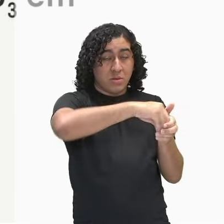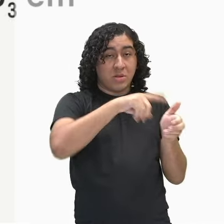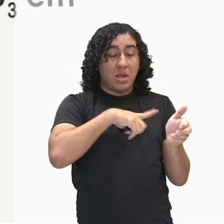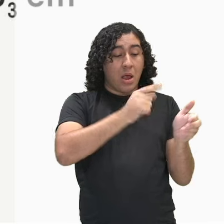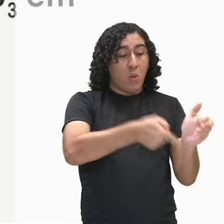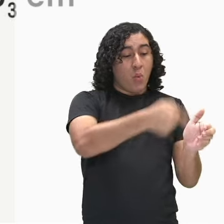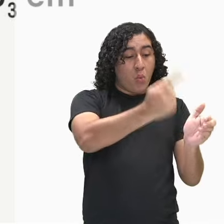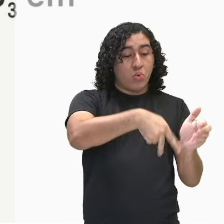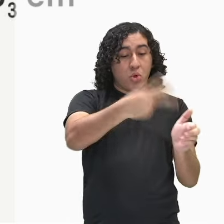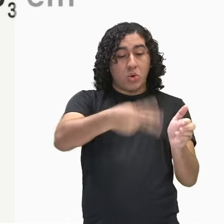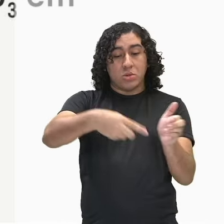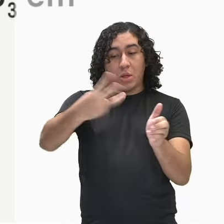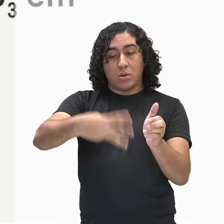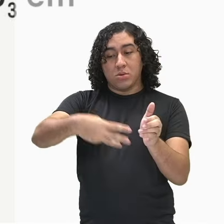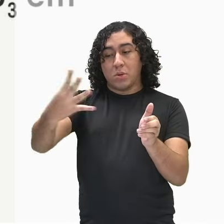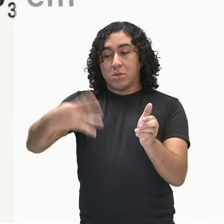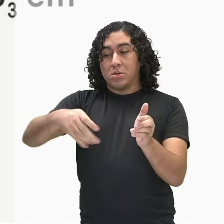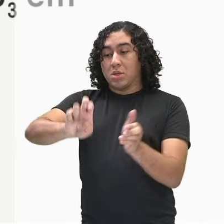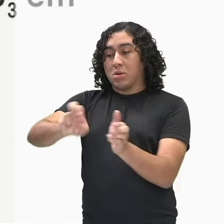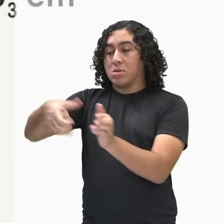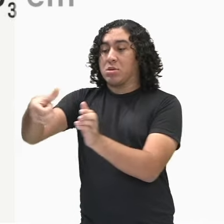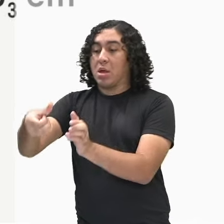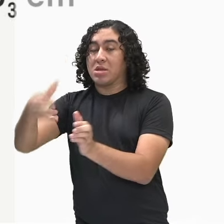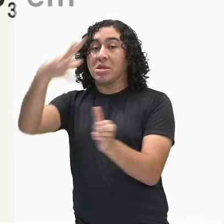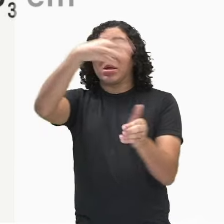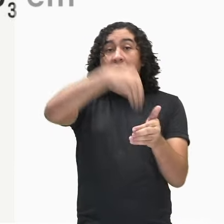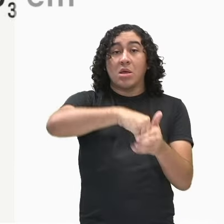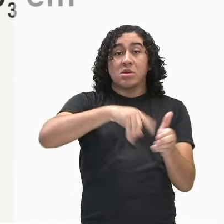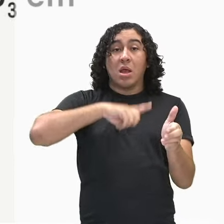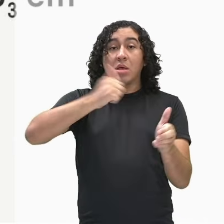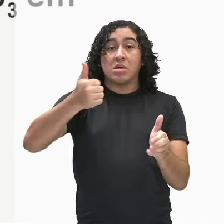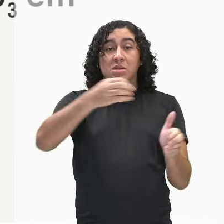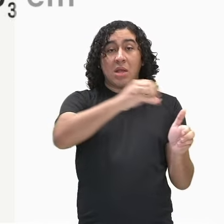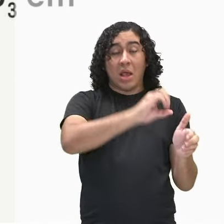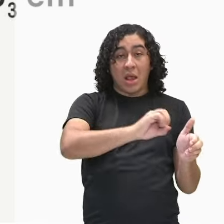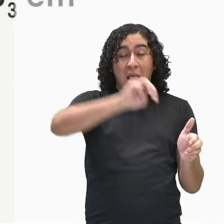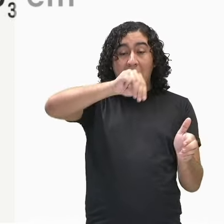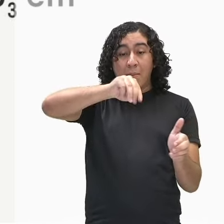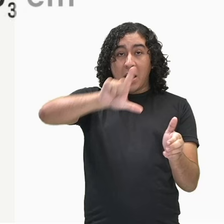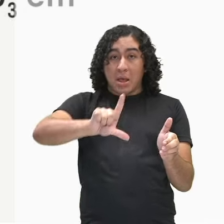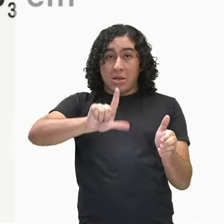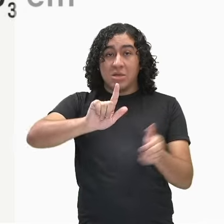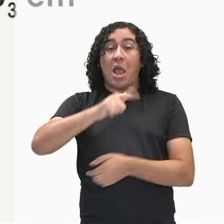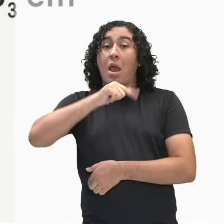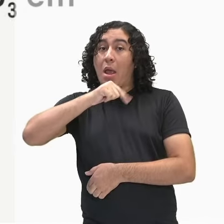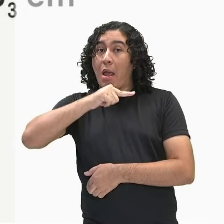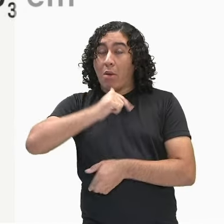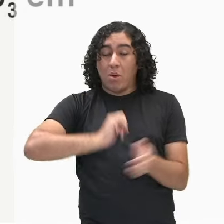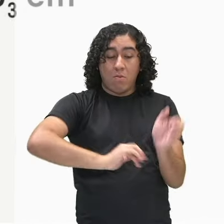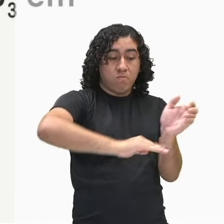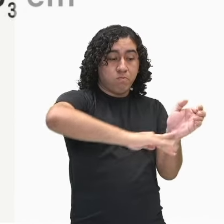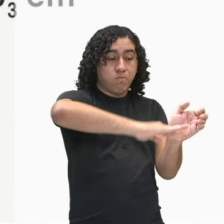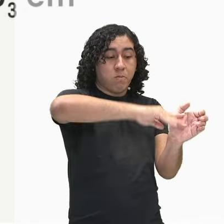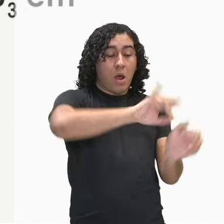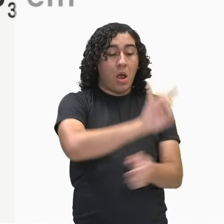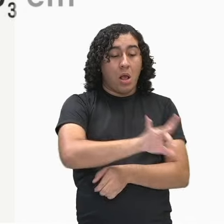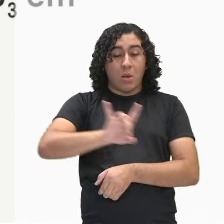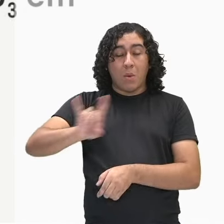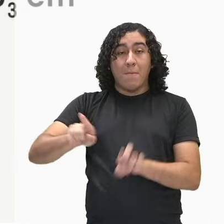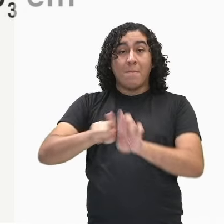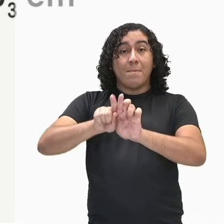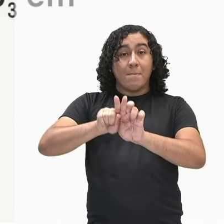onde foi colocado 100 ml em cada, tá? Mas em